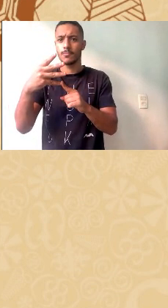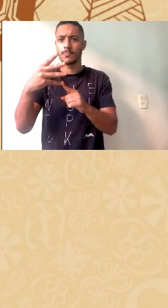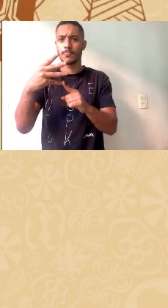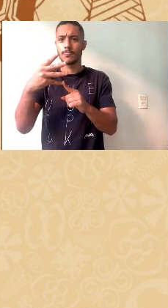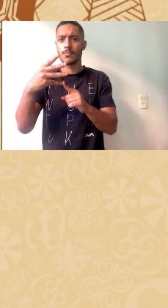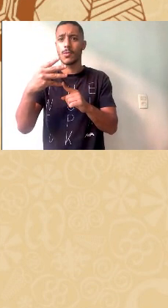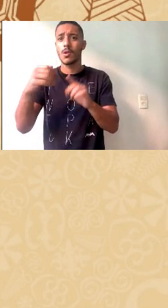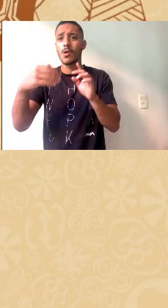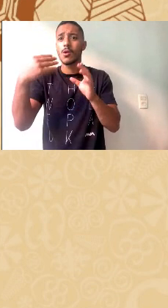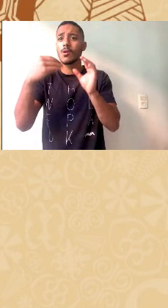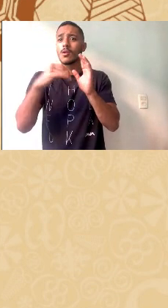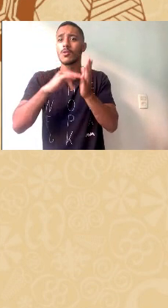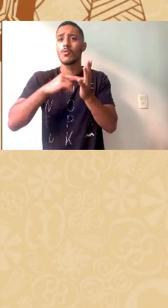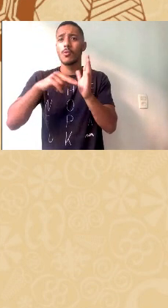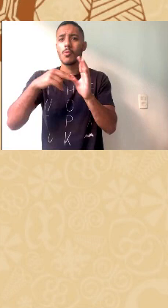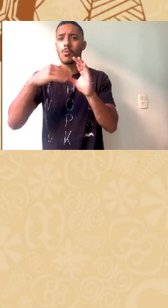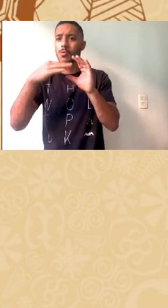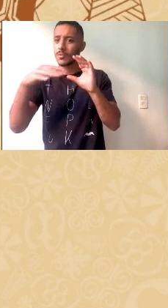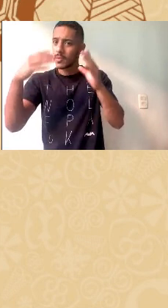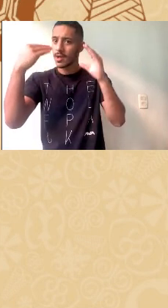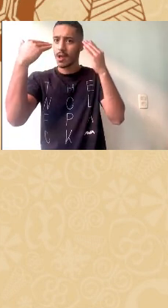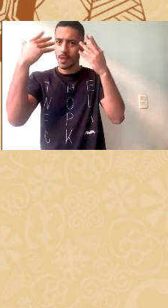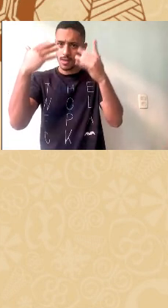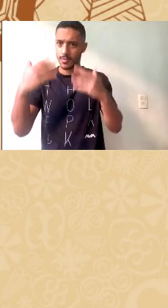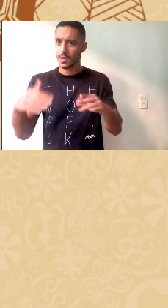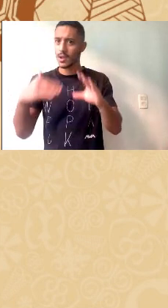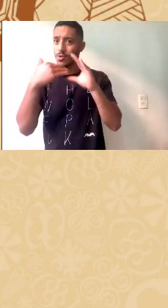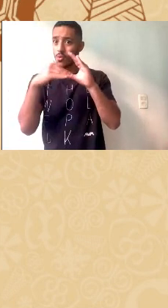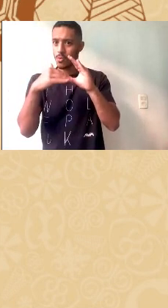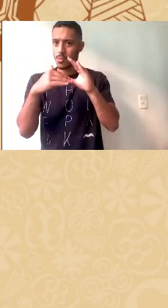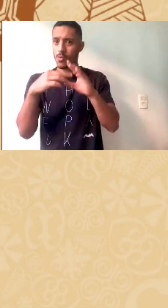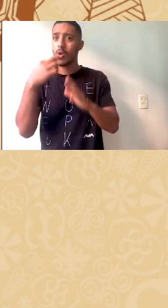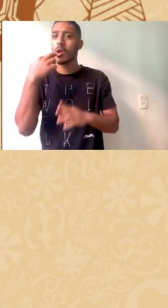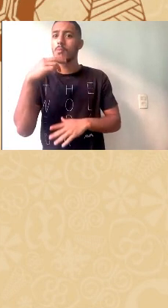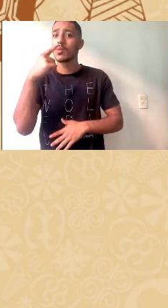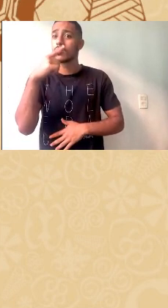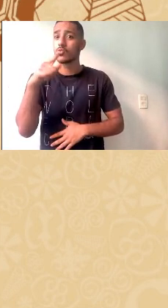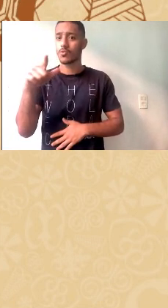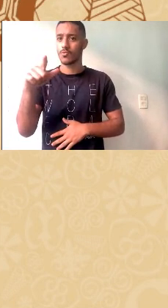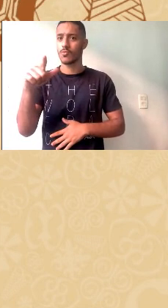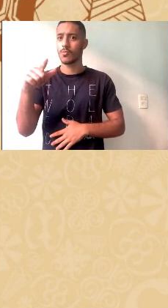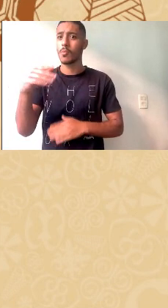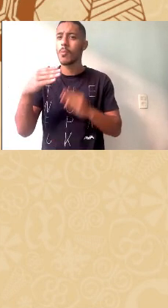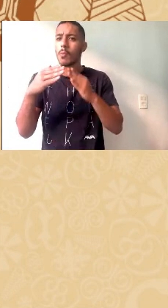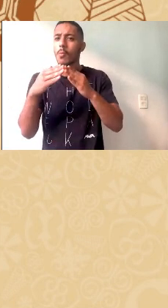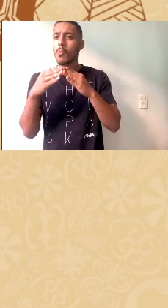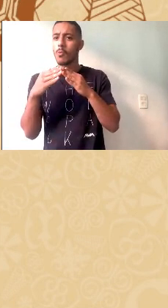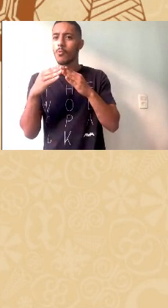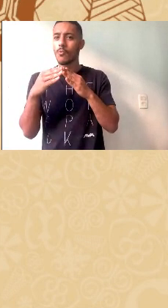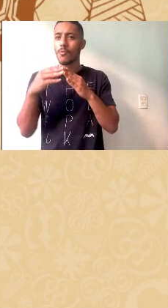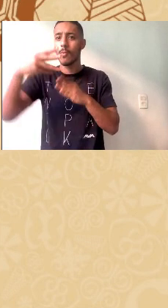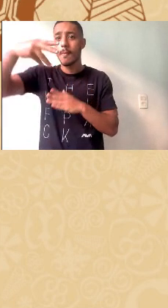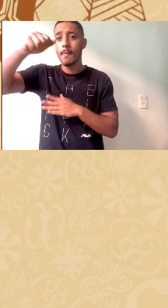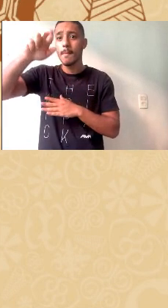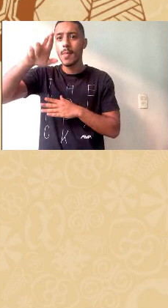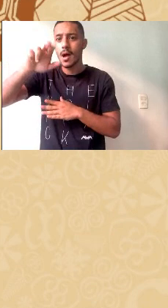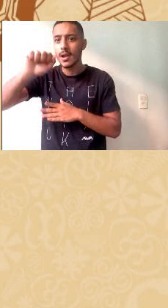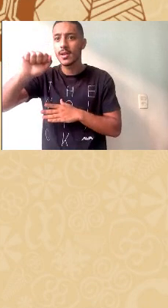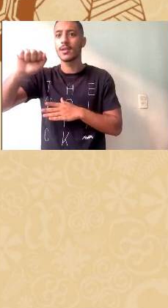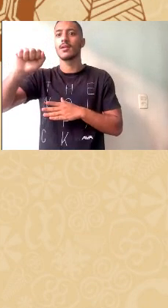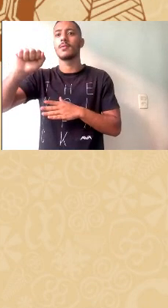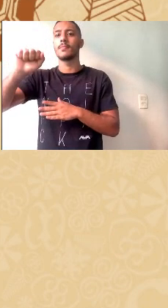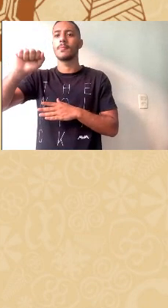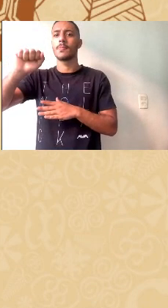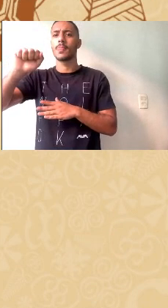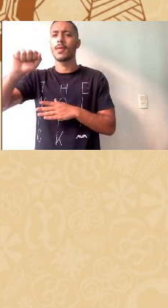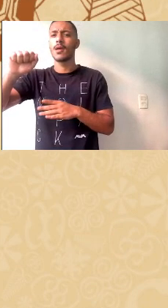quero pontuar algumas coisas. Repito, né, por favor, Marília, não temos como esgotar essa história, que ela é uma história muito rica, mas